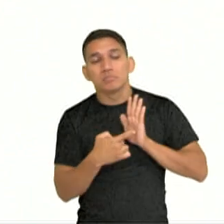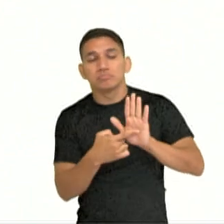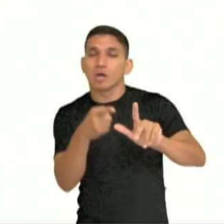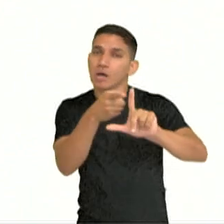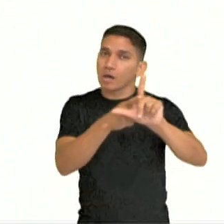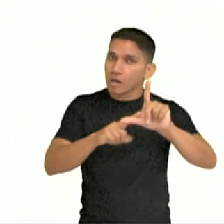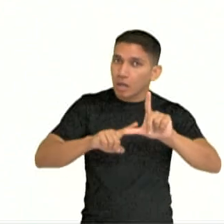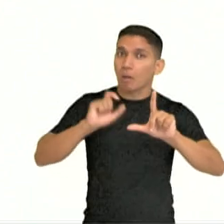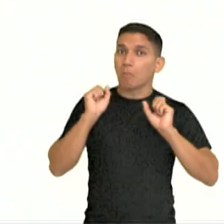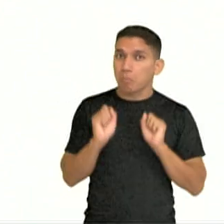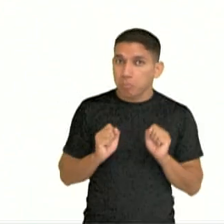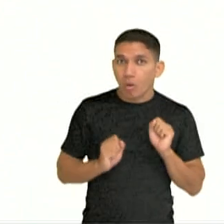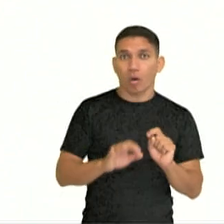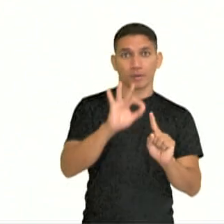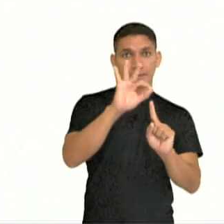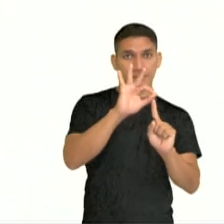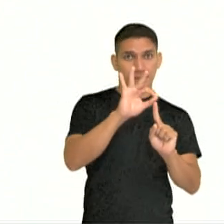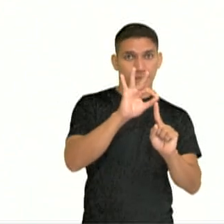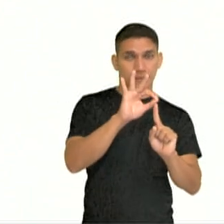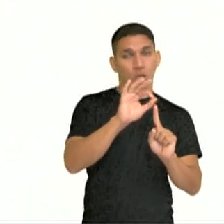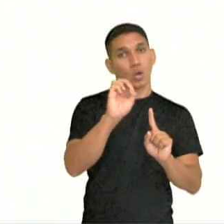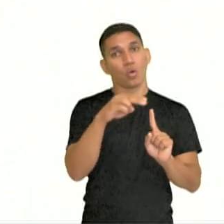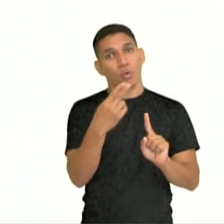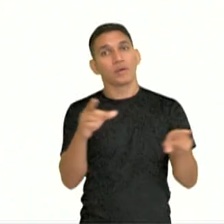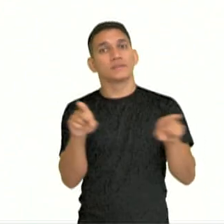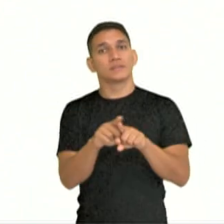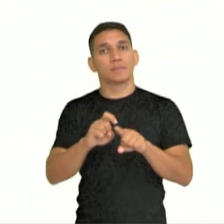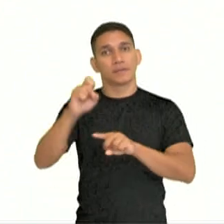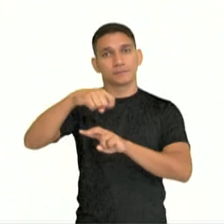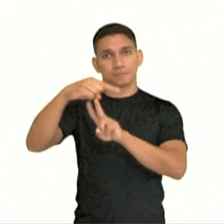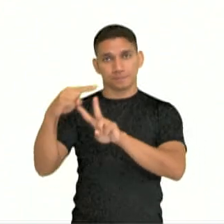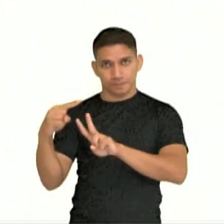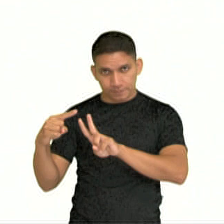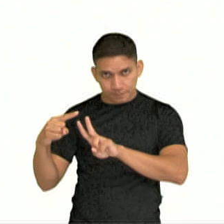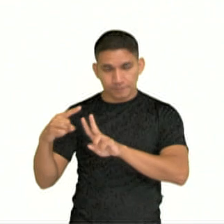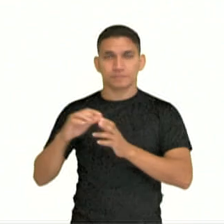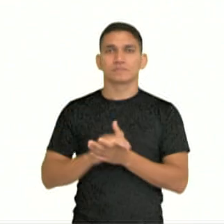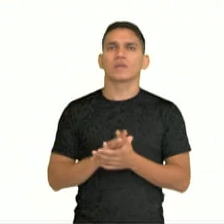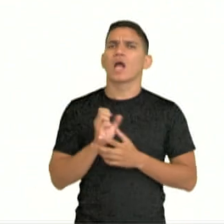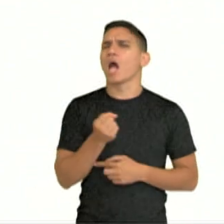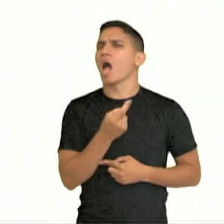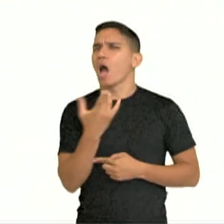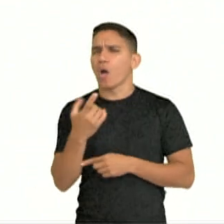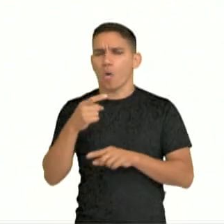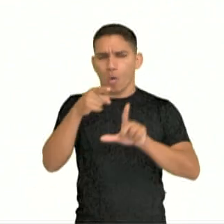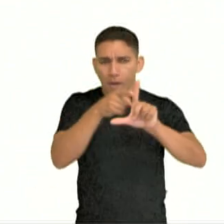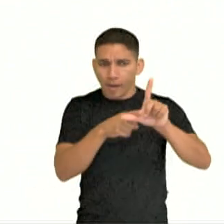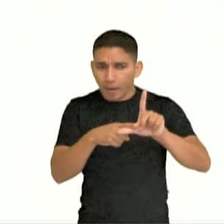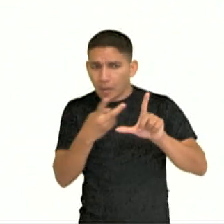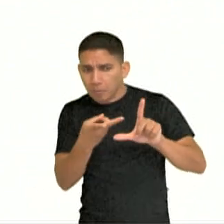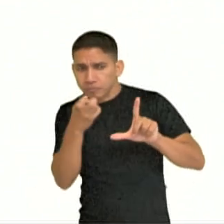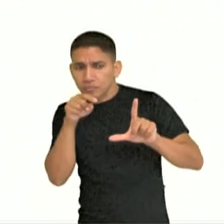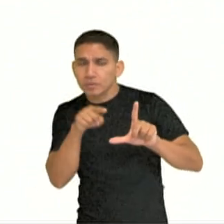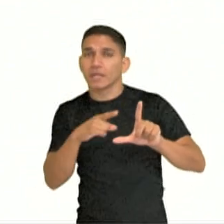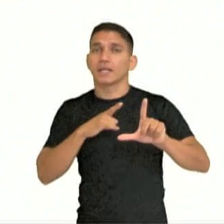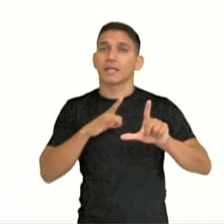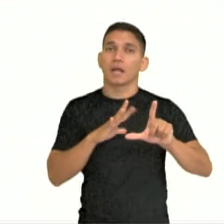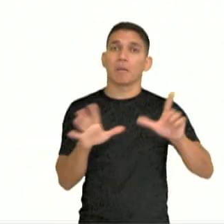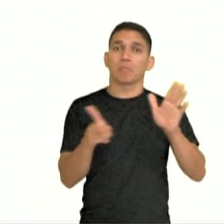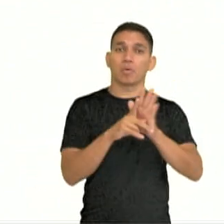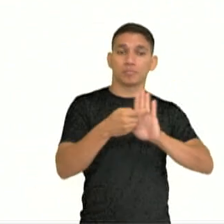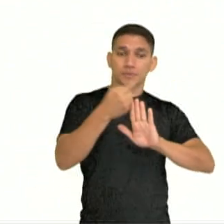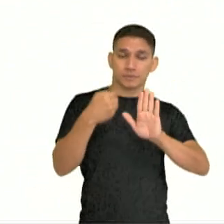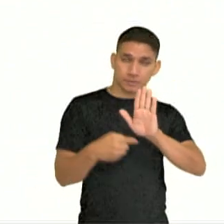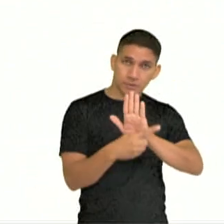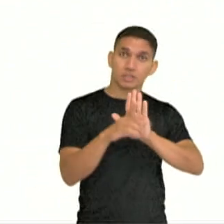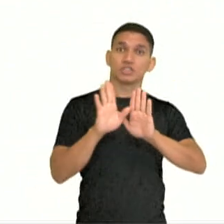podem ser medidos tanto em graus como em radianos. Alguns ângulos notáveis que estão sobre a circunferência